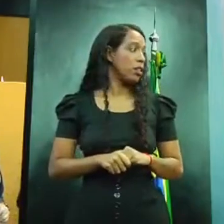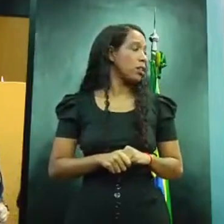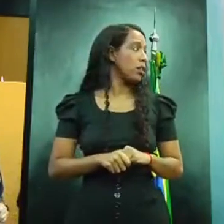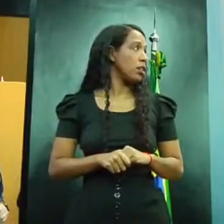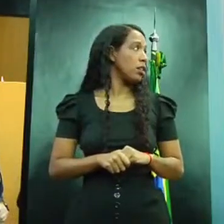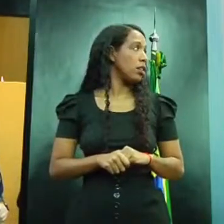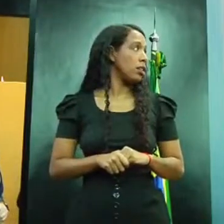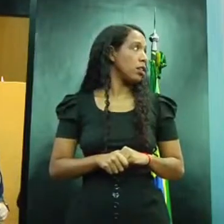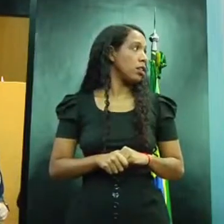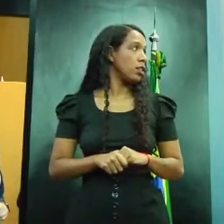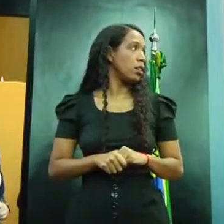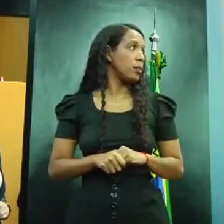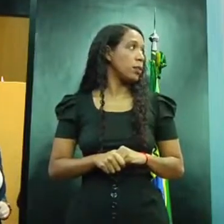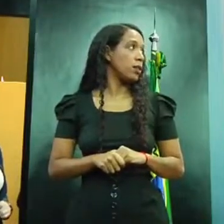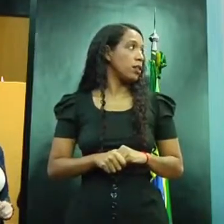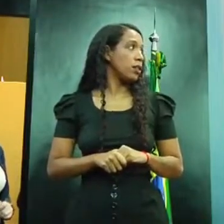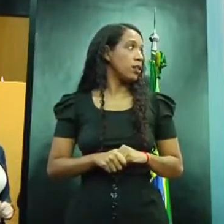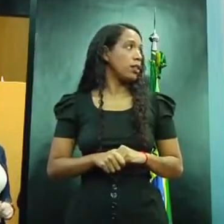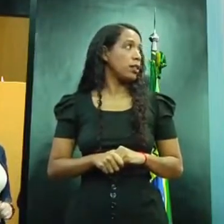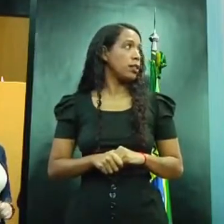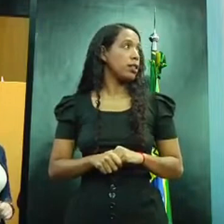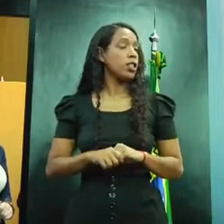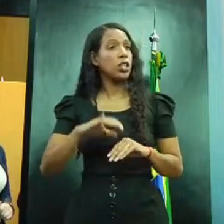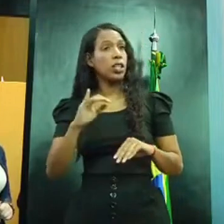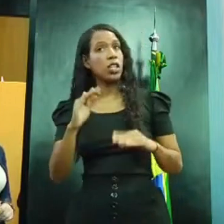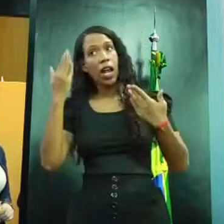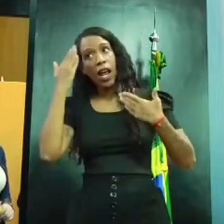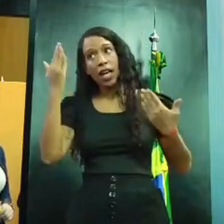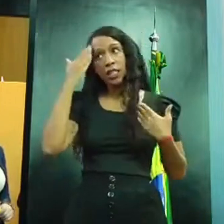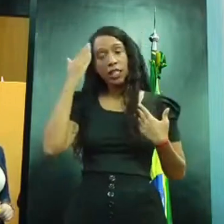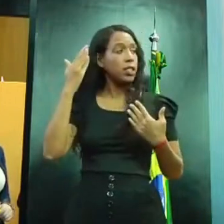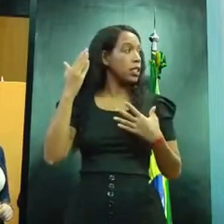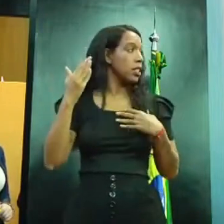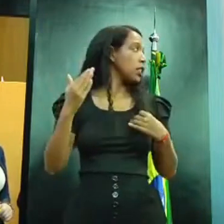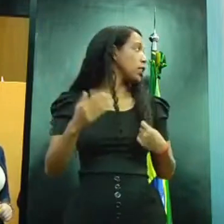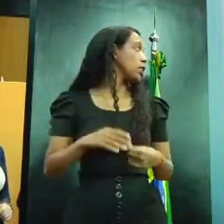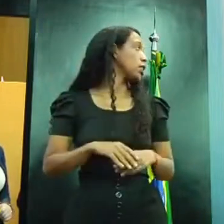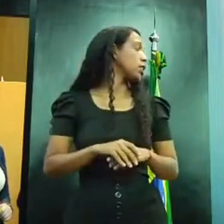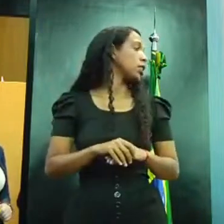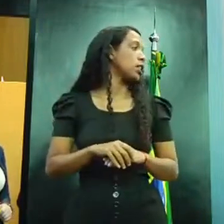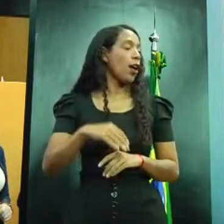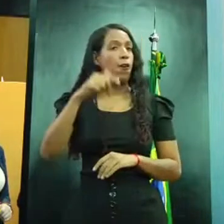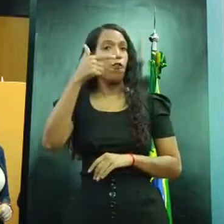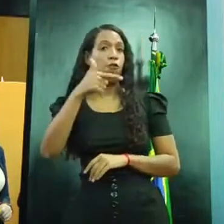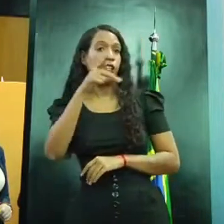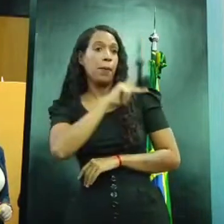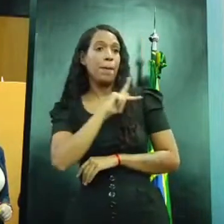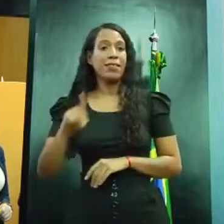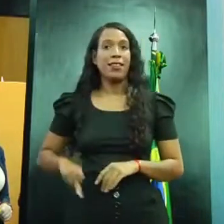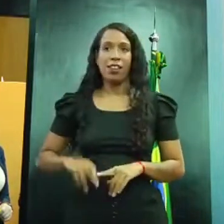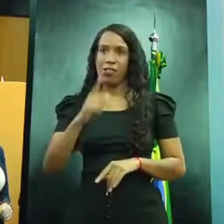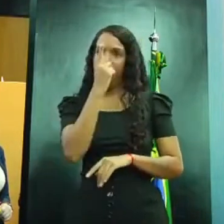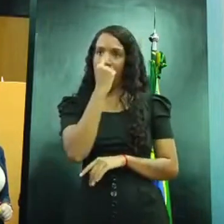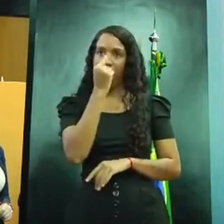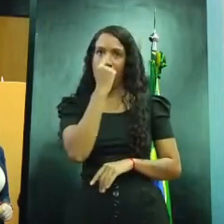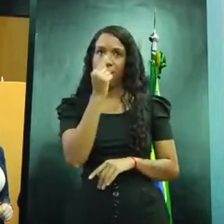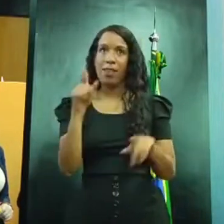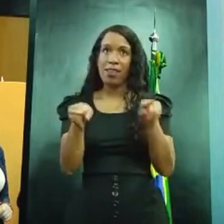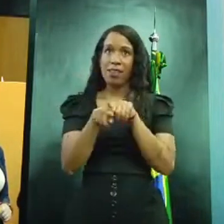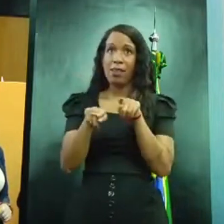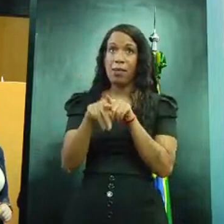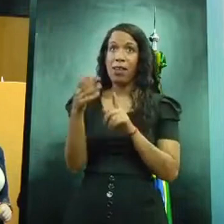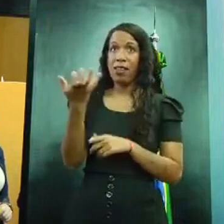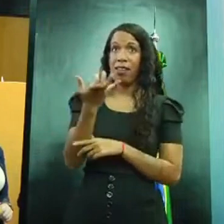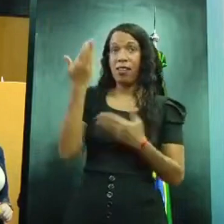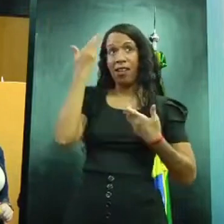Quero, primeiro, já agradecer a imensa honra ao vice-presidente Alckmin, mas também